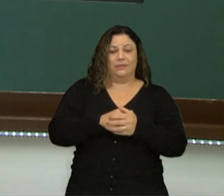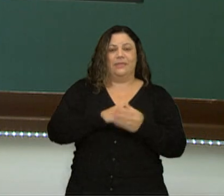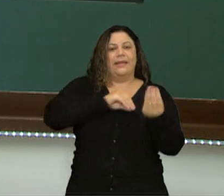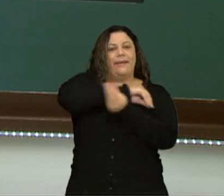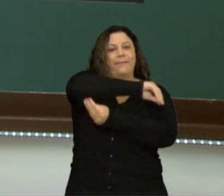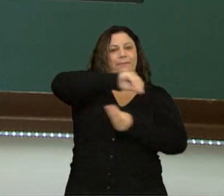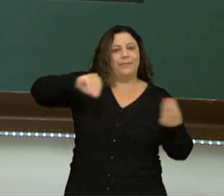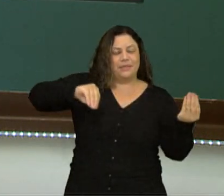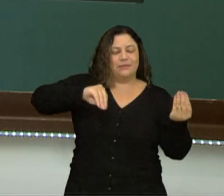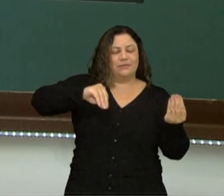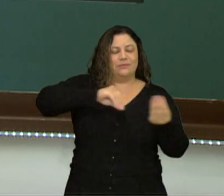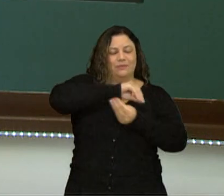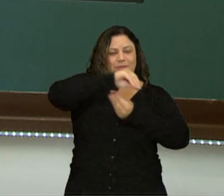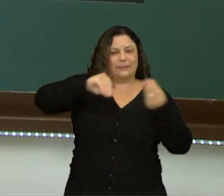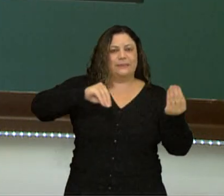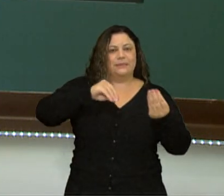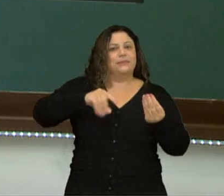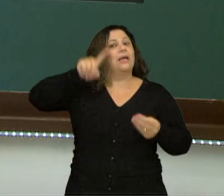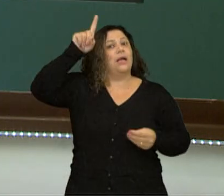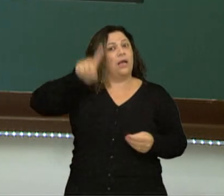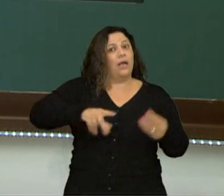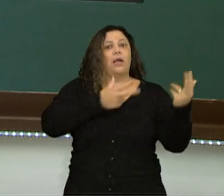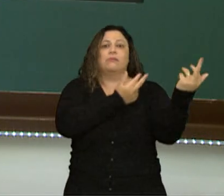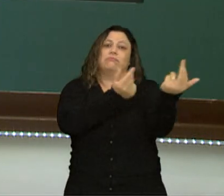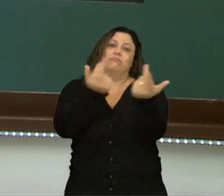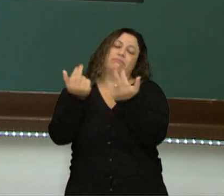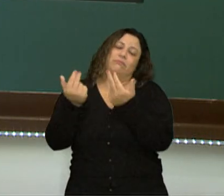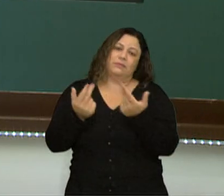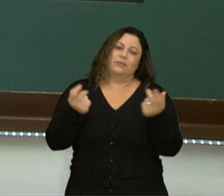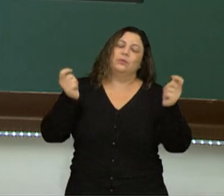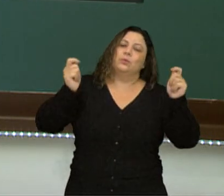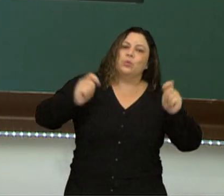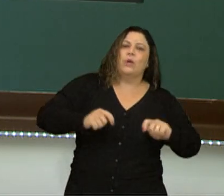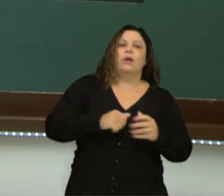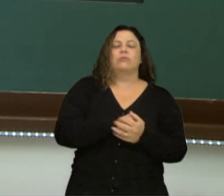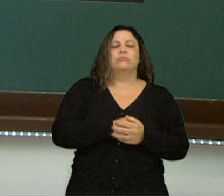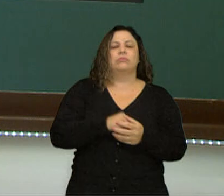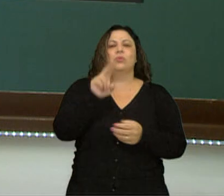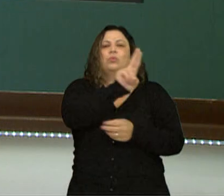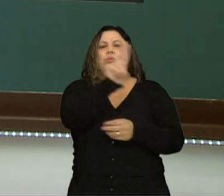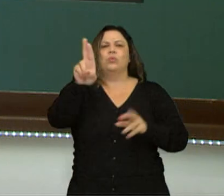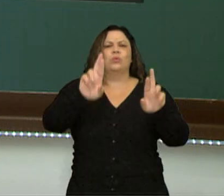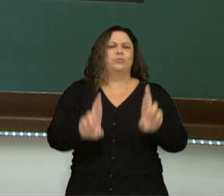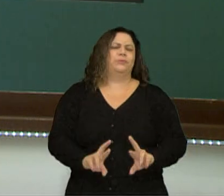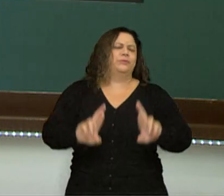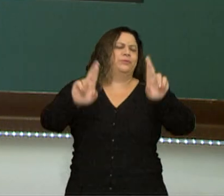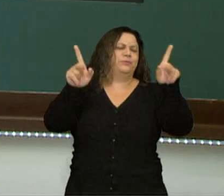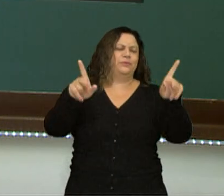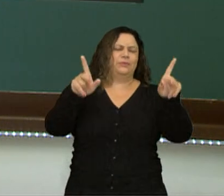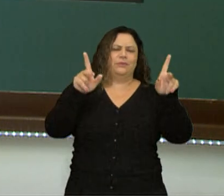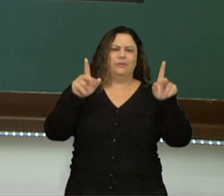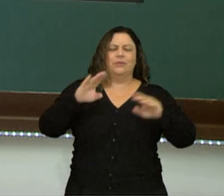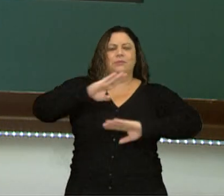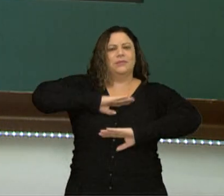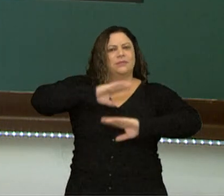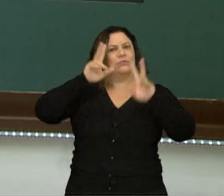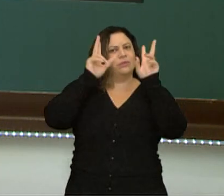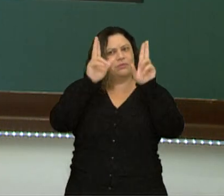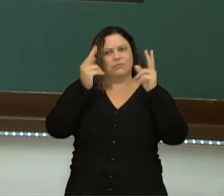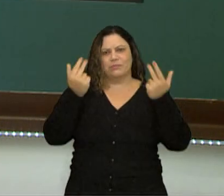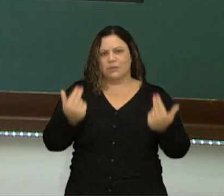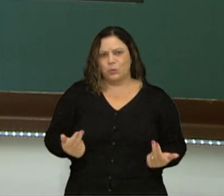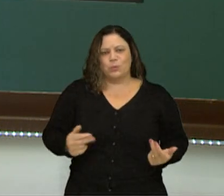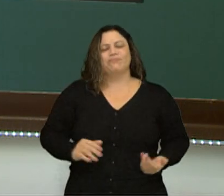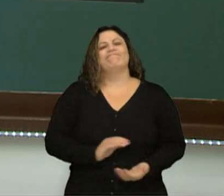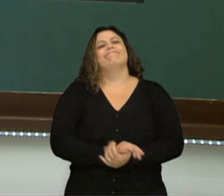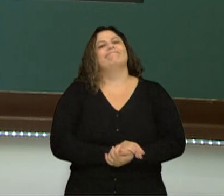ou multissemiótica. É a mesma coisa. São nomes diferentes para a mesma situação, né?